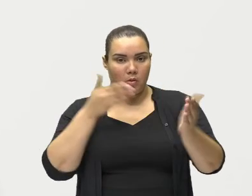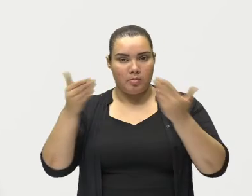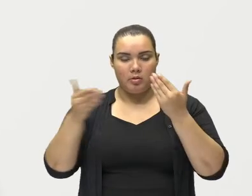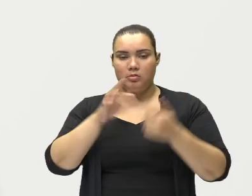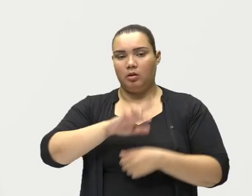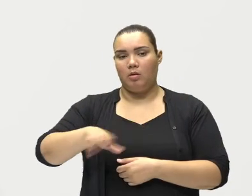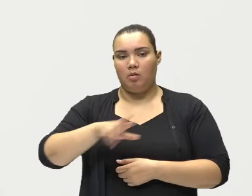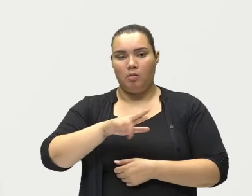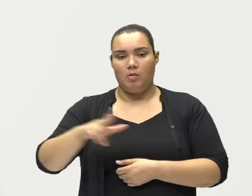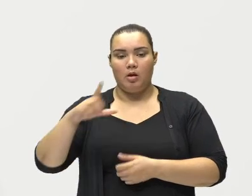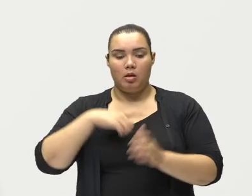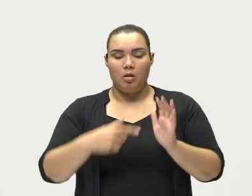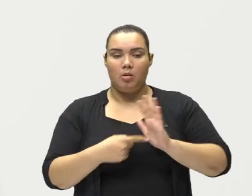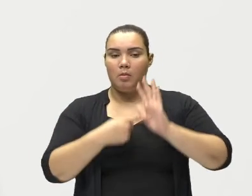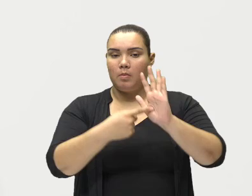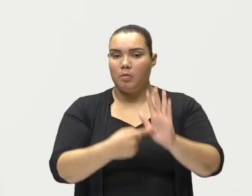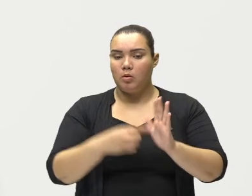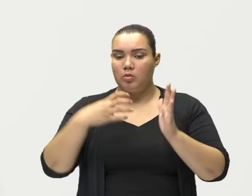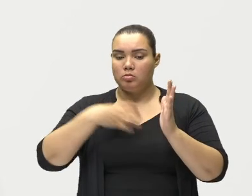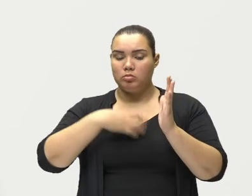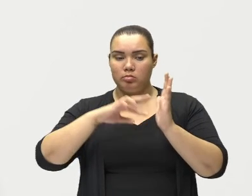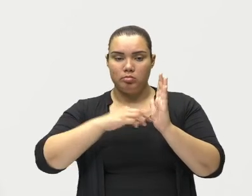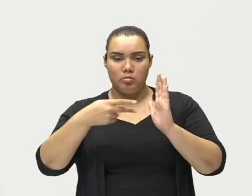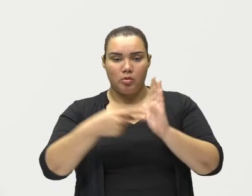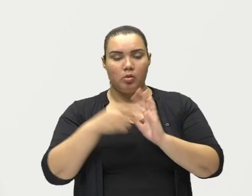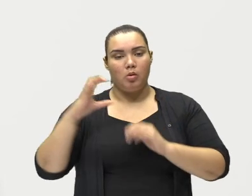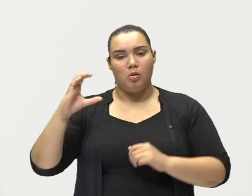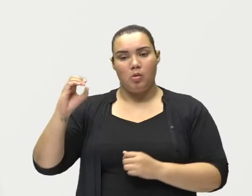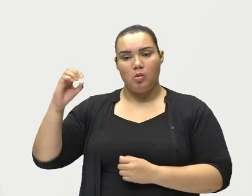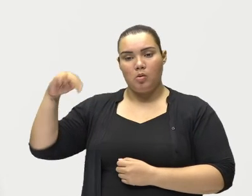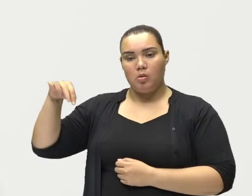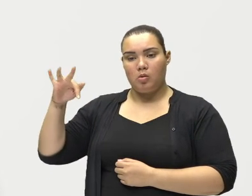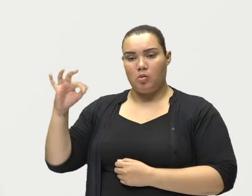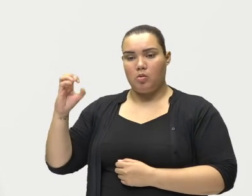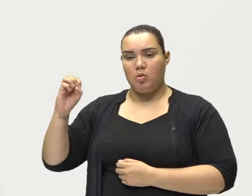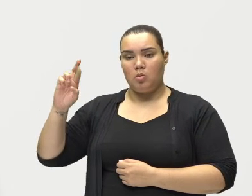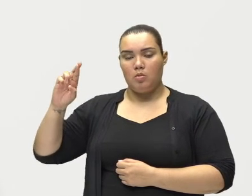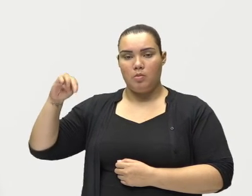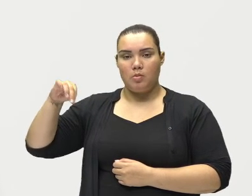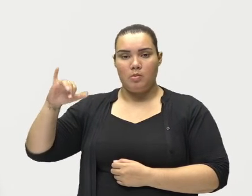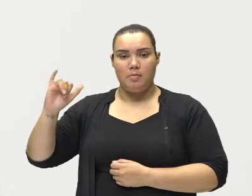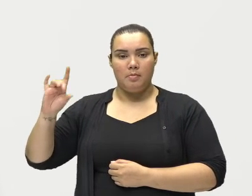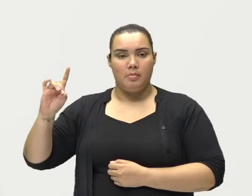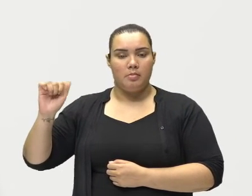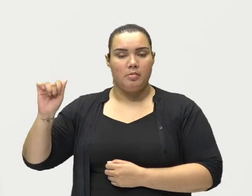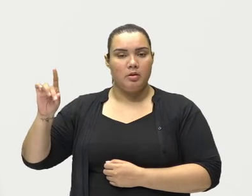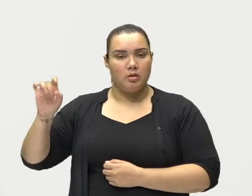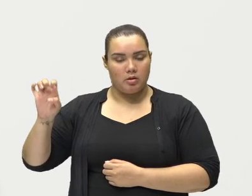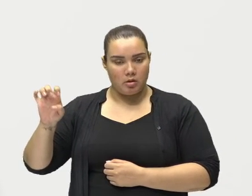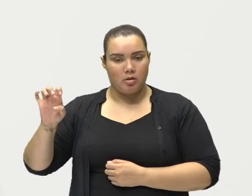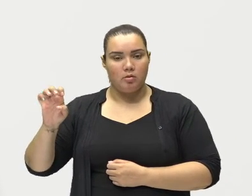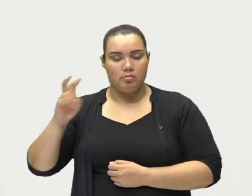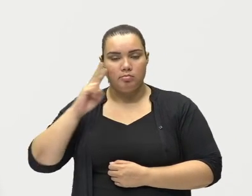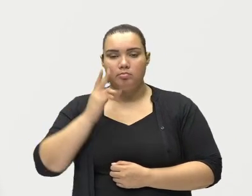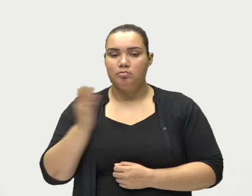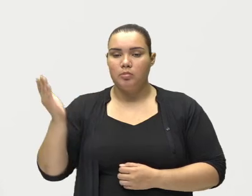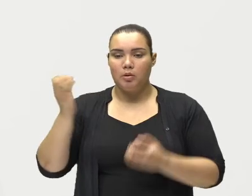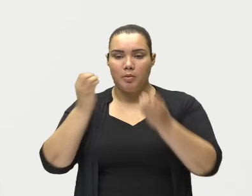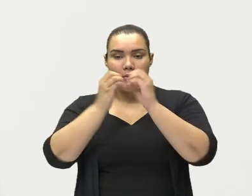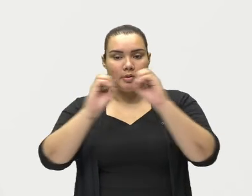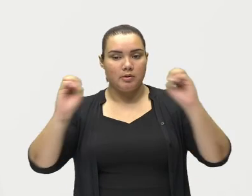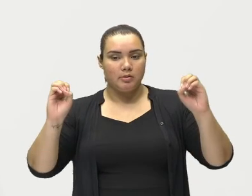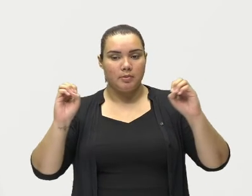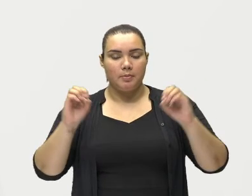a ideia de conformidade. A moça parecia amedrontada, como indicava o seu